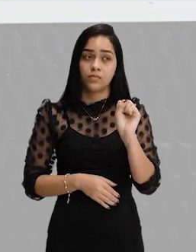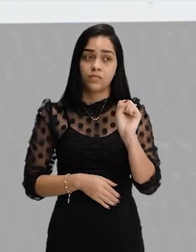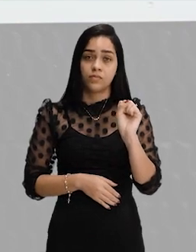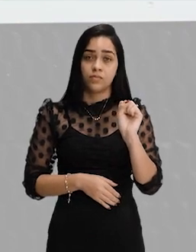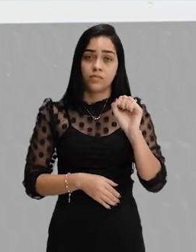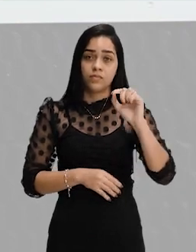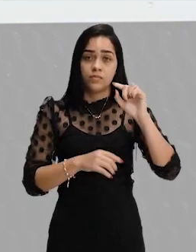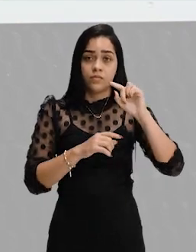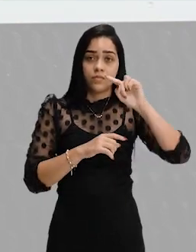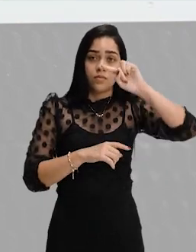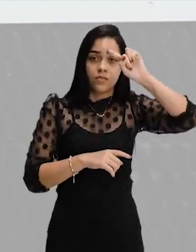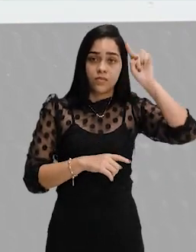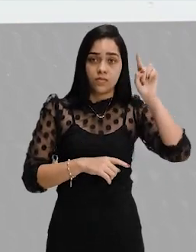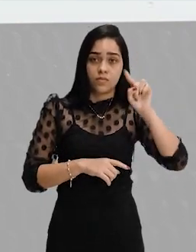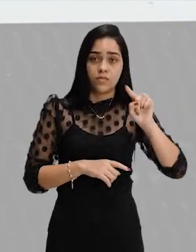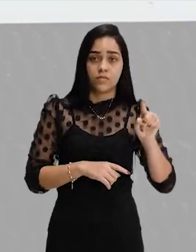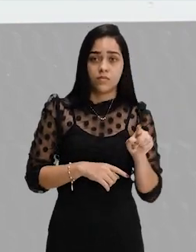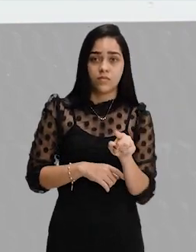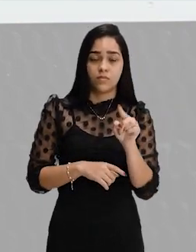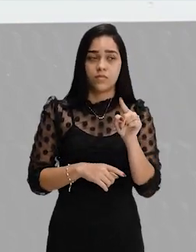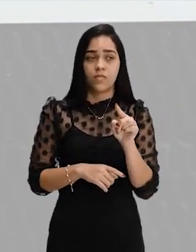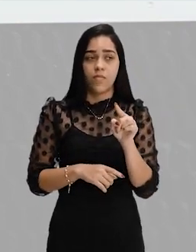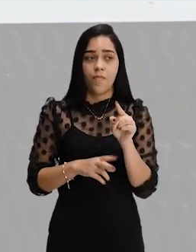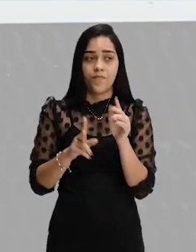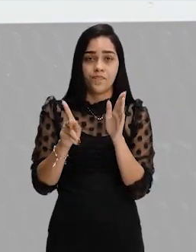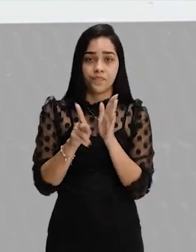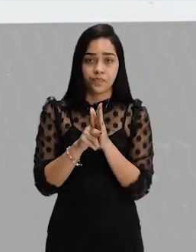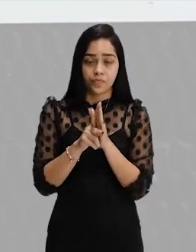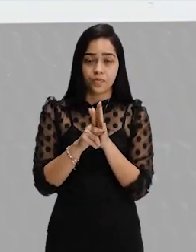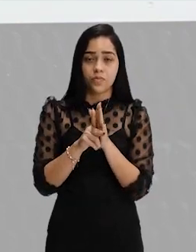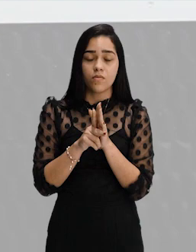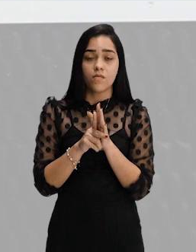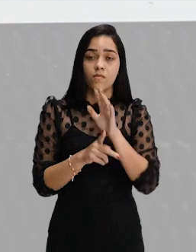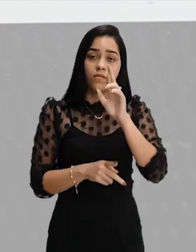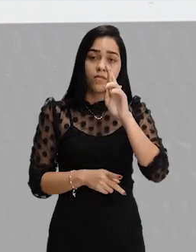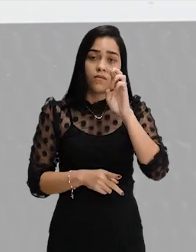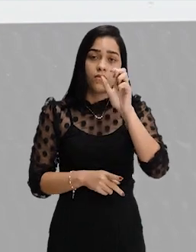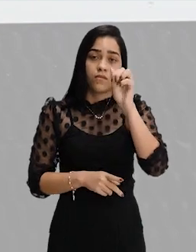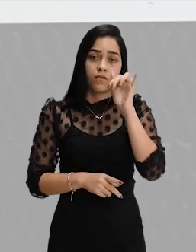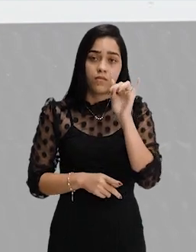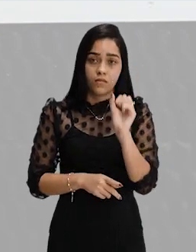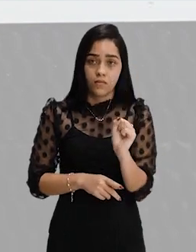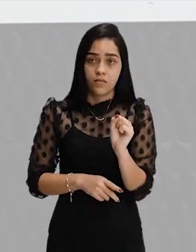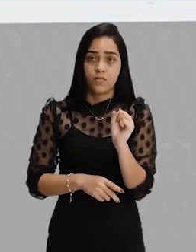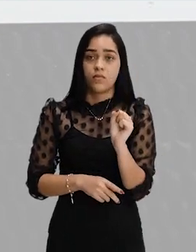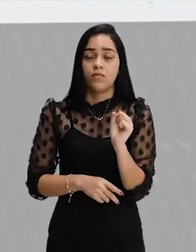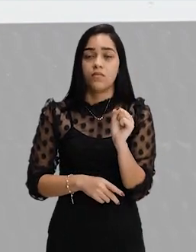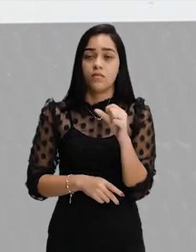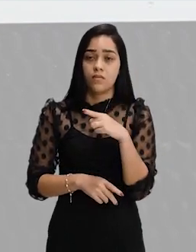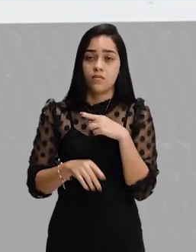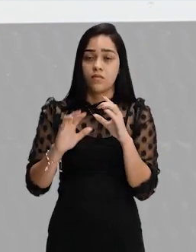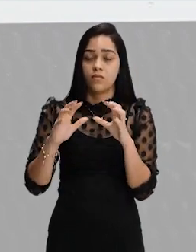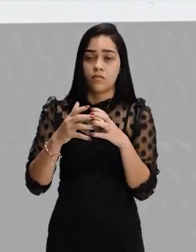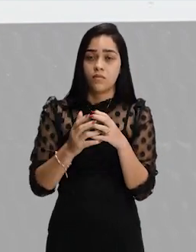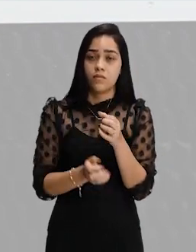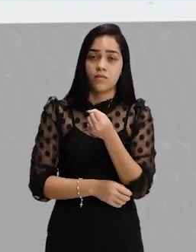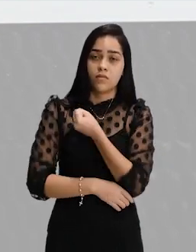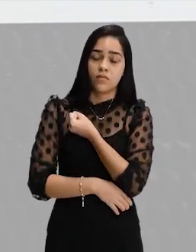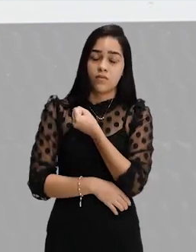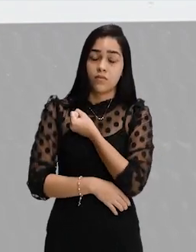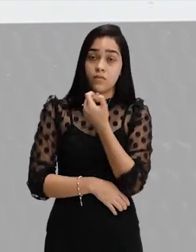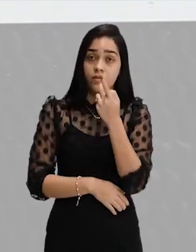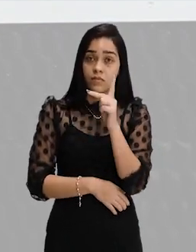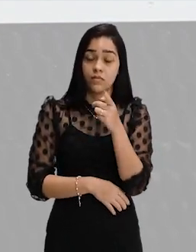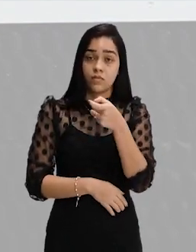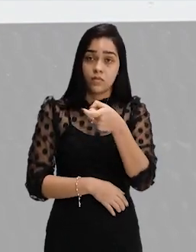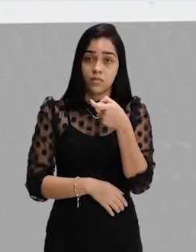chave, diz que seu x pertence ao conjunto dos reais, Então você está dando o conjunto numérico que o seu x